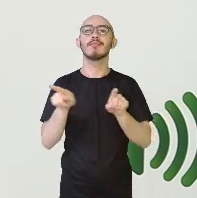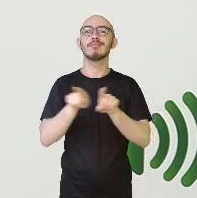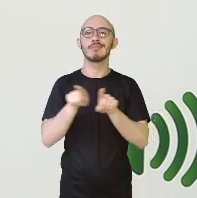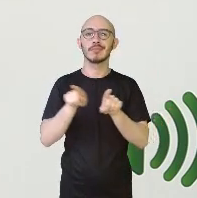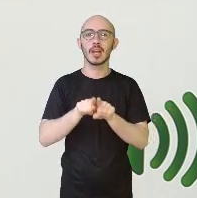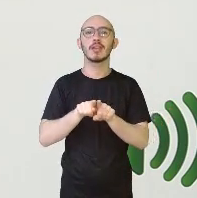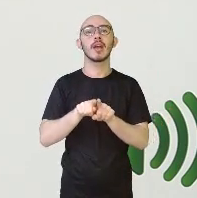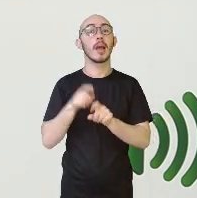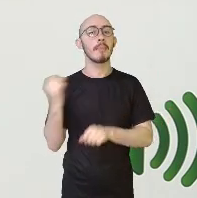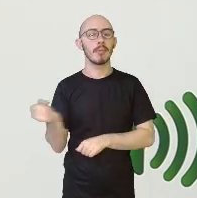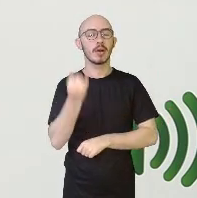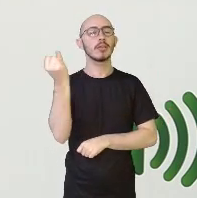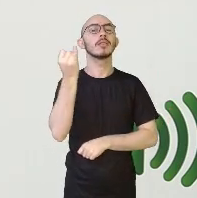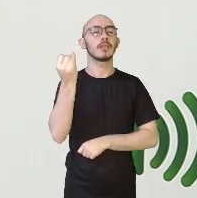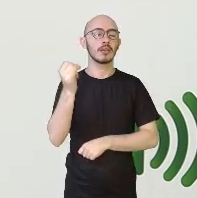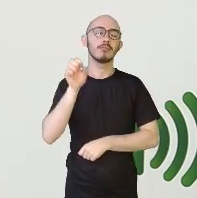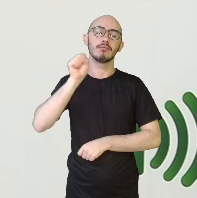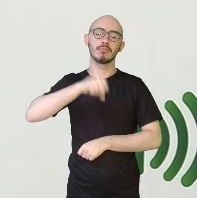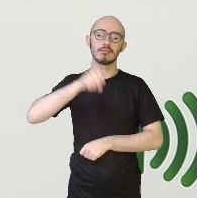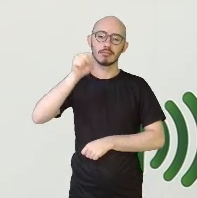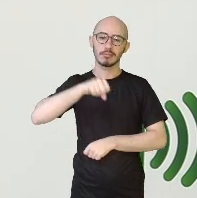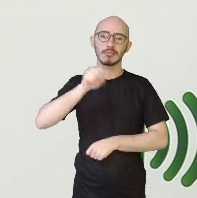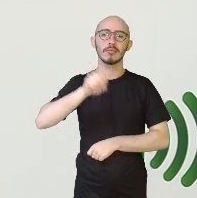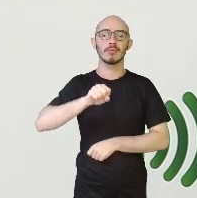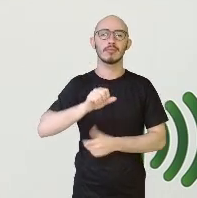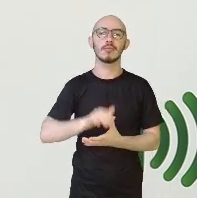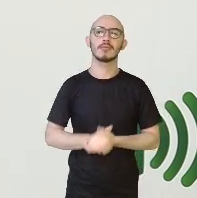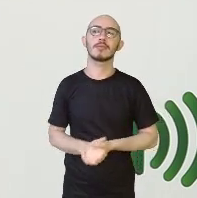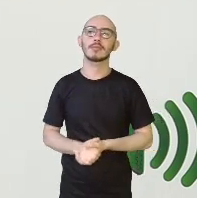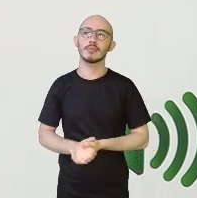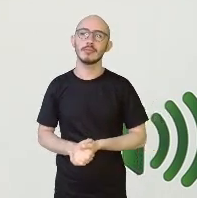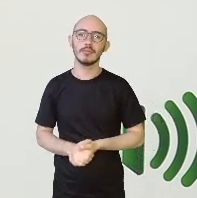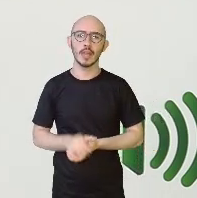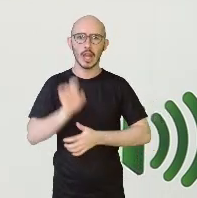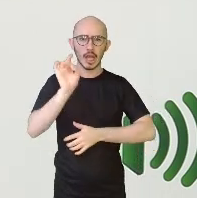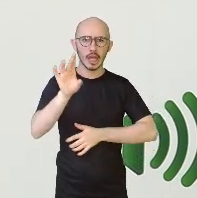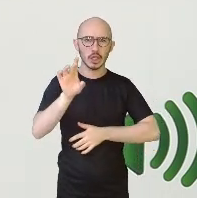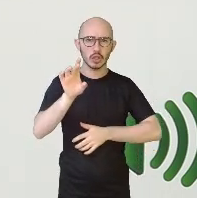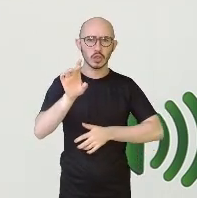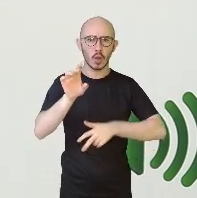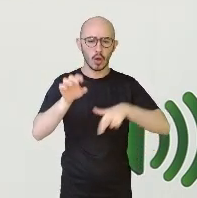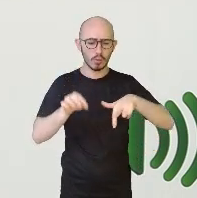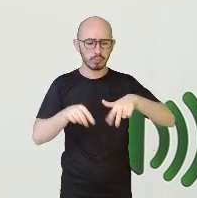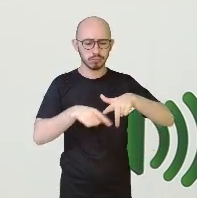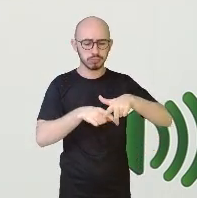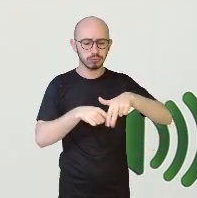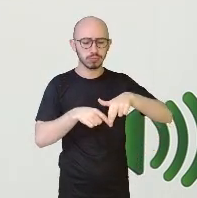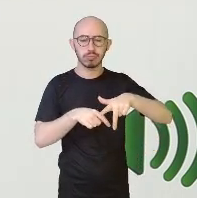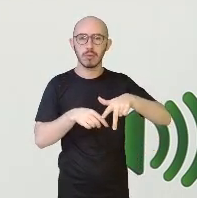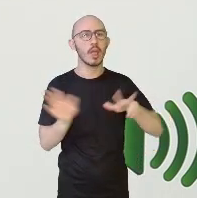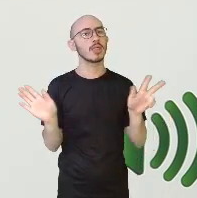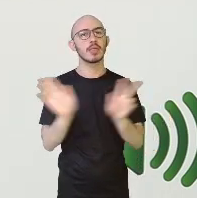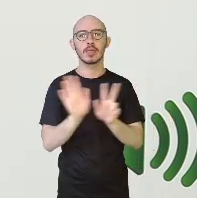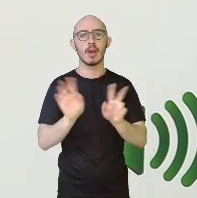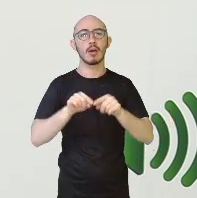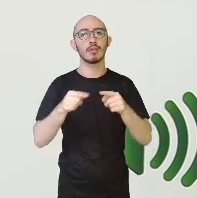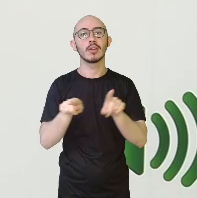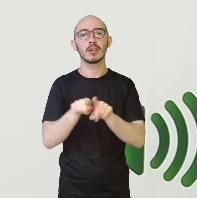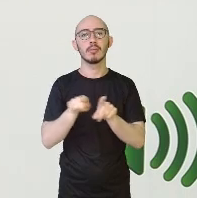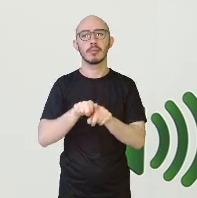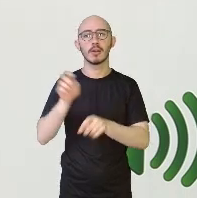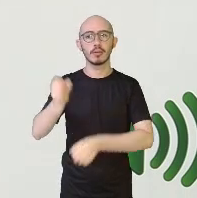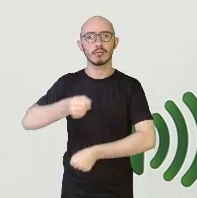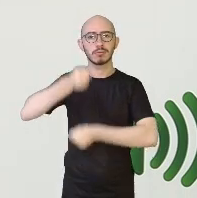diferença enorme na dança. Não é só os pés, a sombrinha, os passos, quando